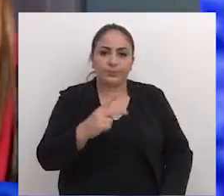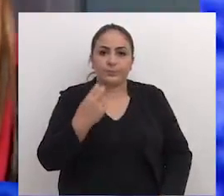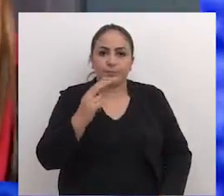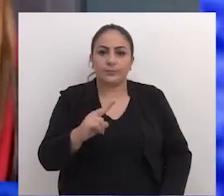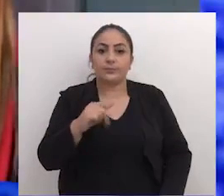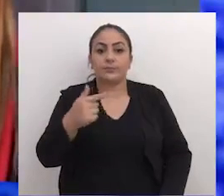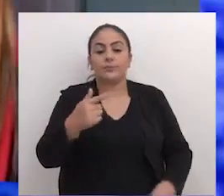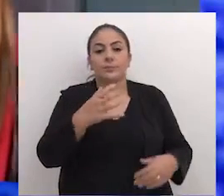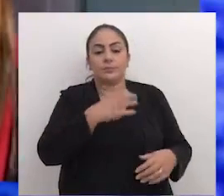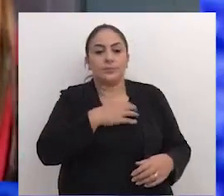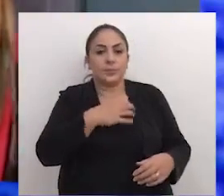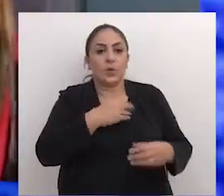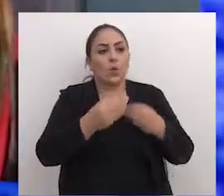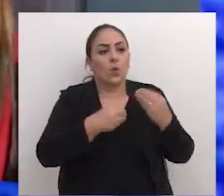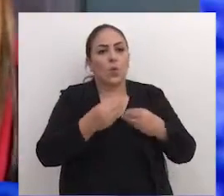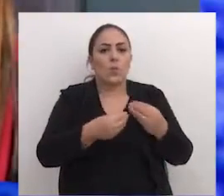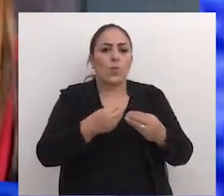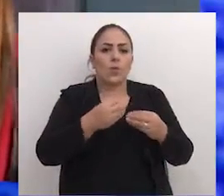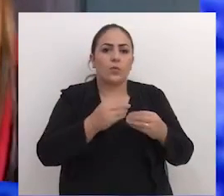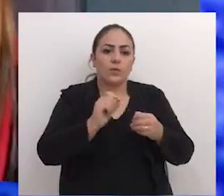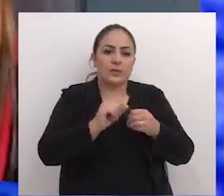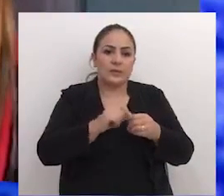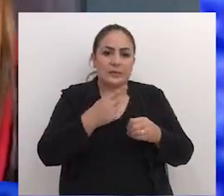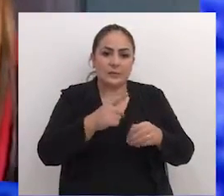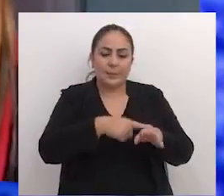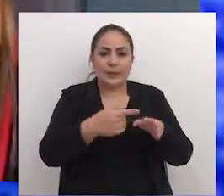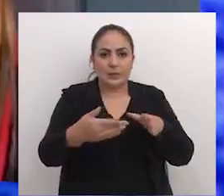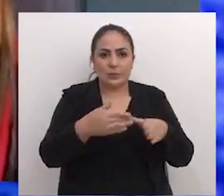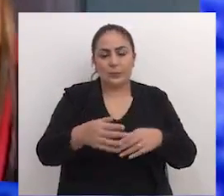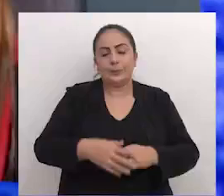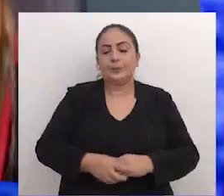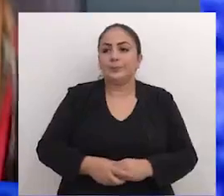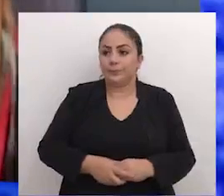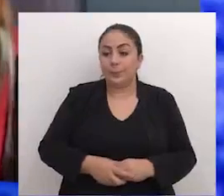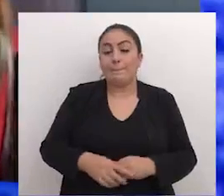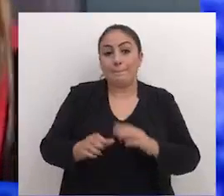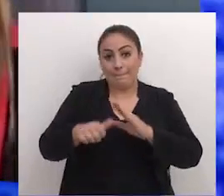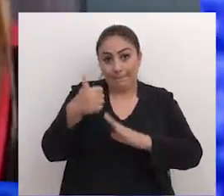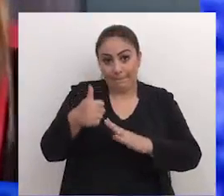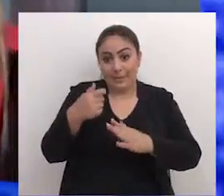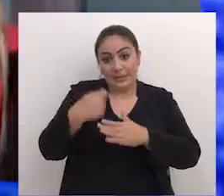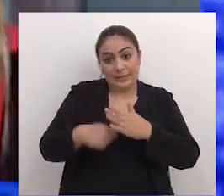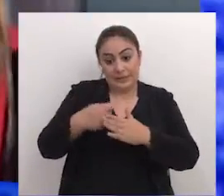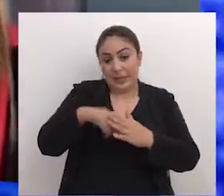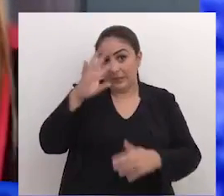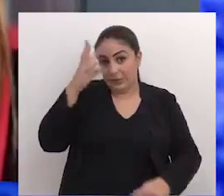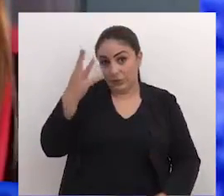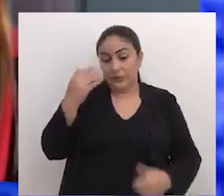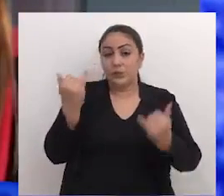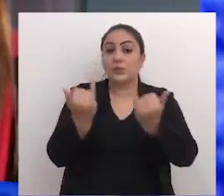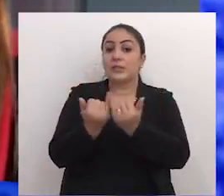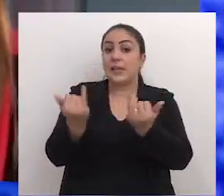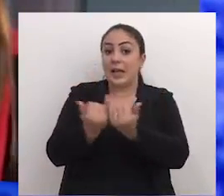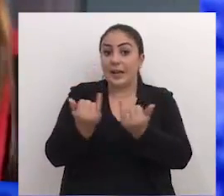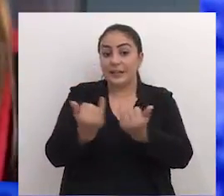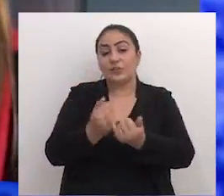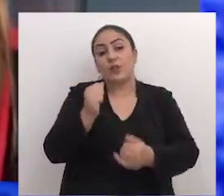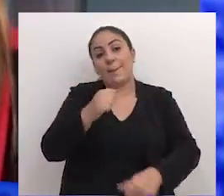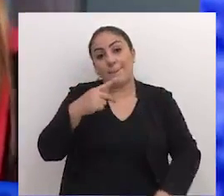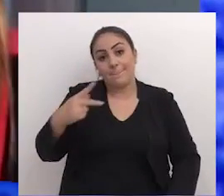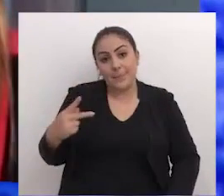né, ou outro benefício, como elas devem proceder nesse período? Primeiro tentar resolver por meio do site,